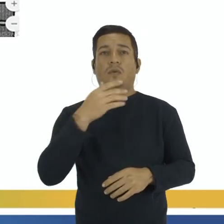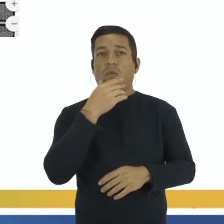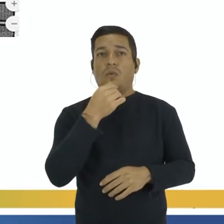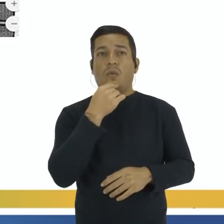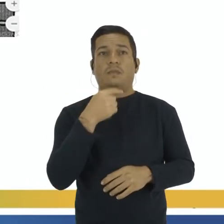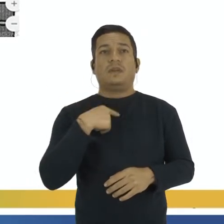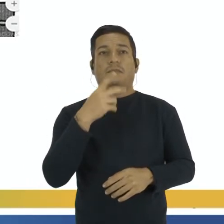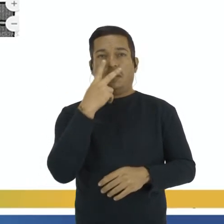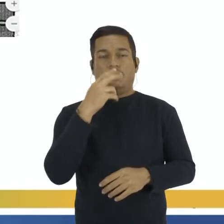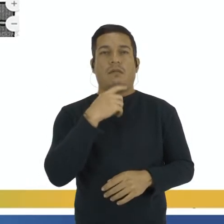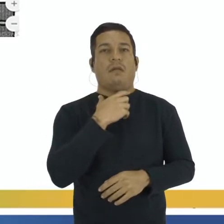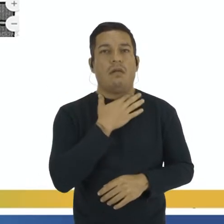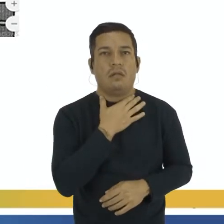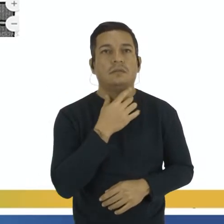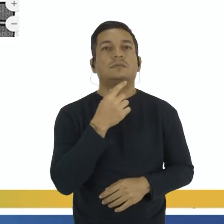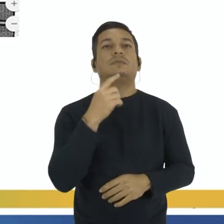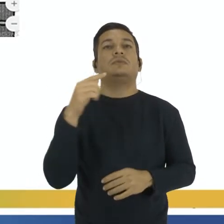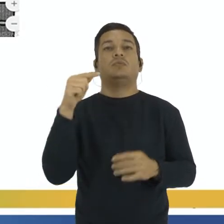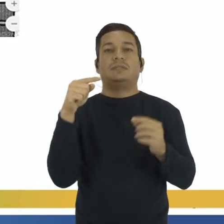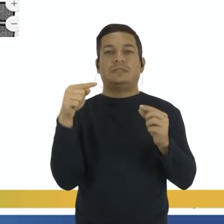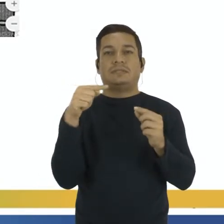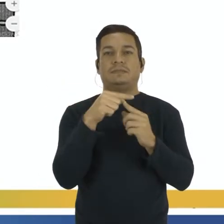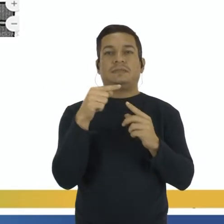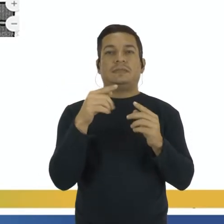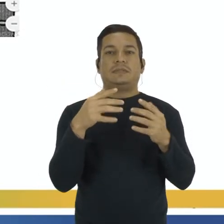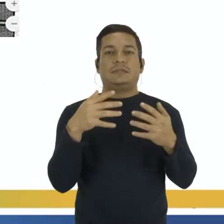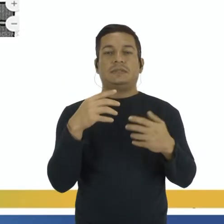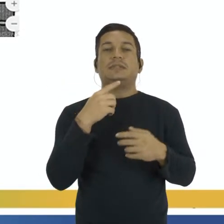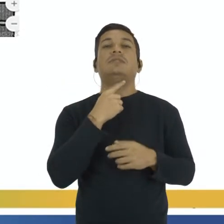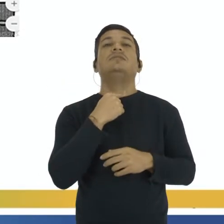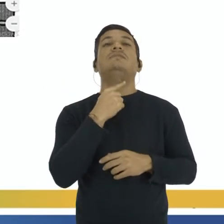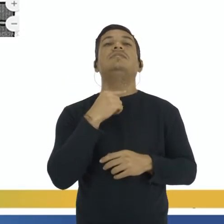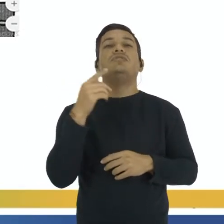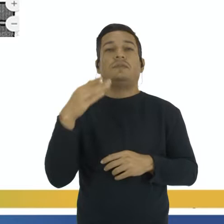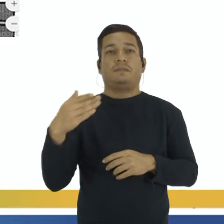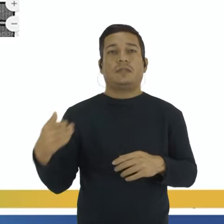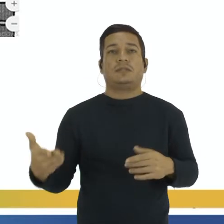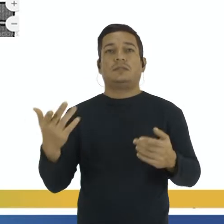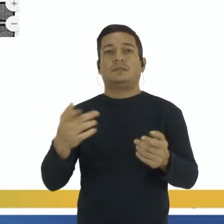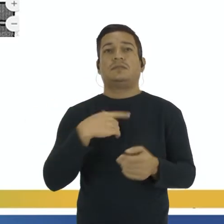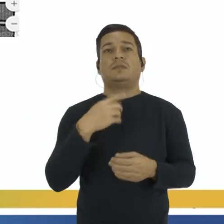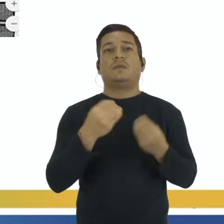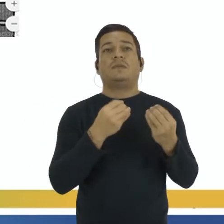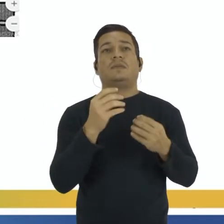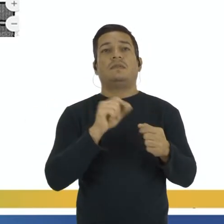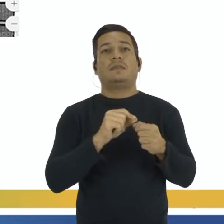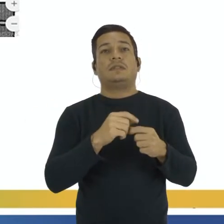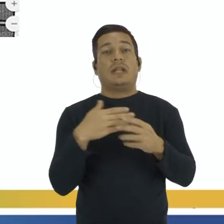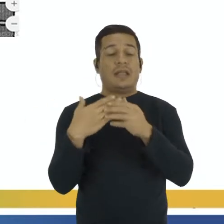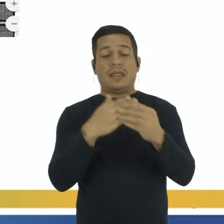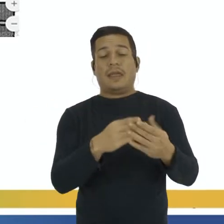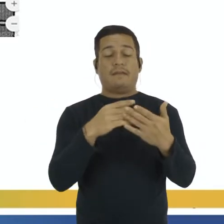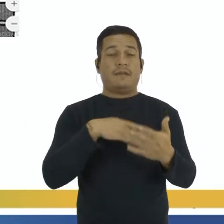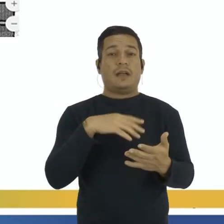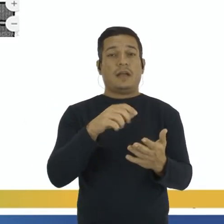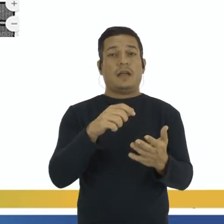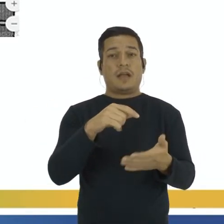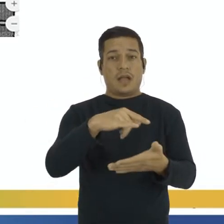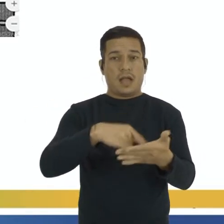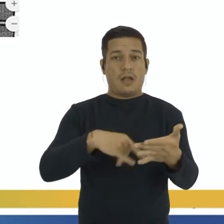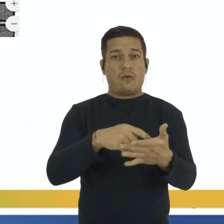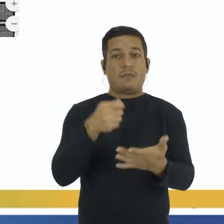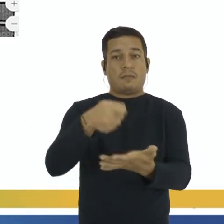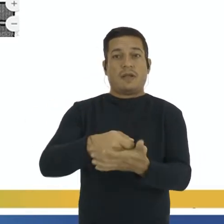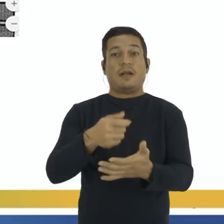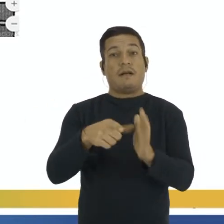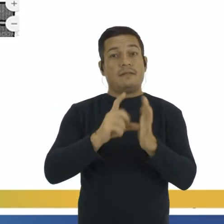espinha de bacalhau e está estribuchando. O que eu faço? Pelo amor de Deus, leva logo a conta antes que ele morra.